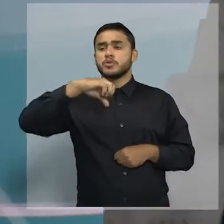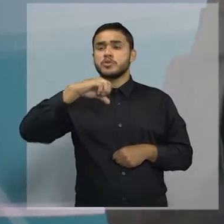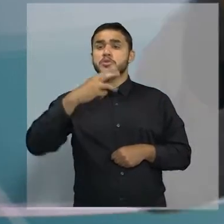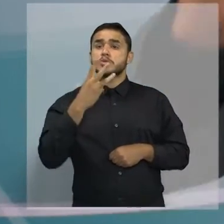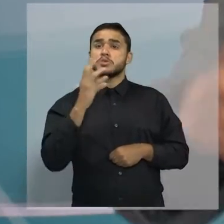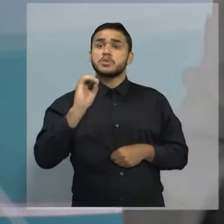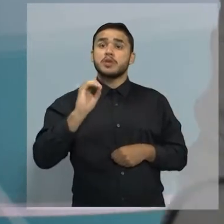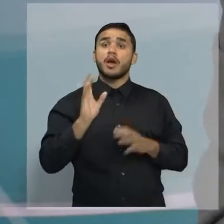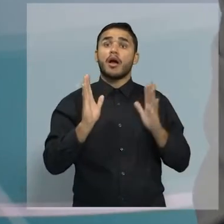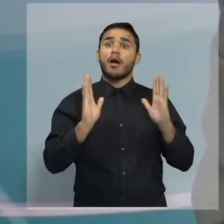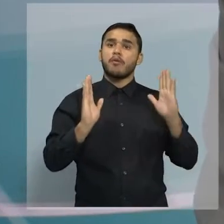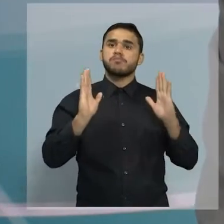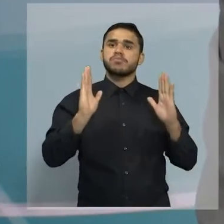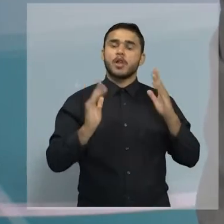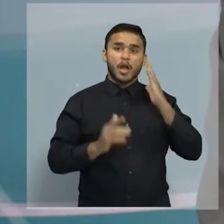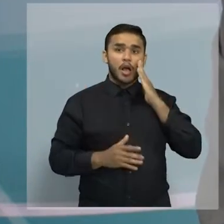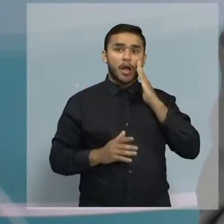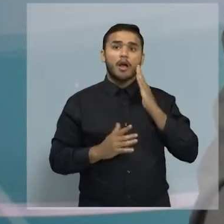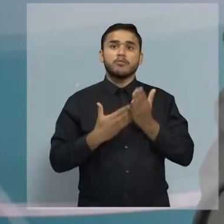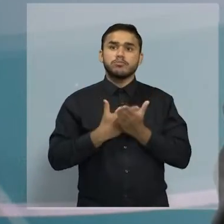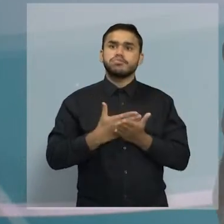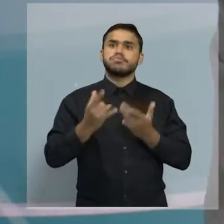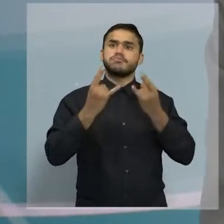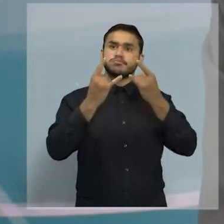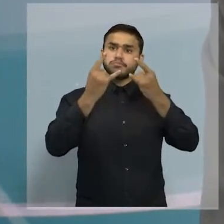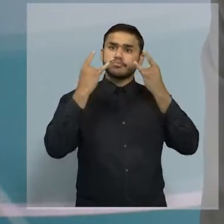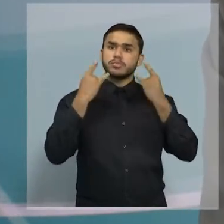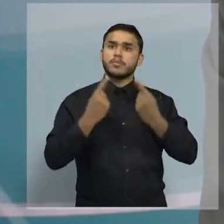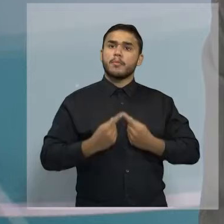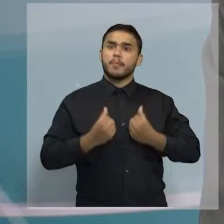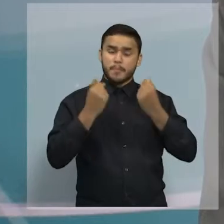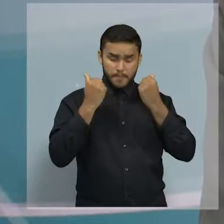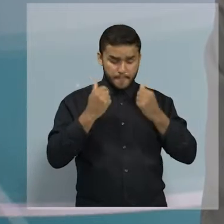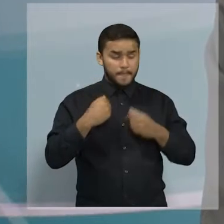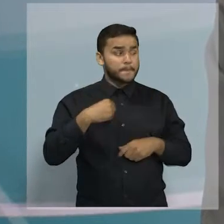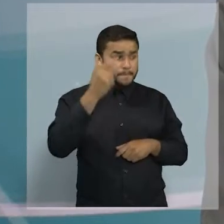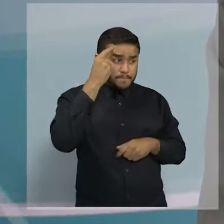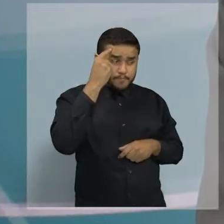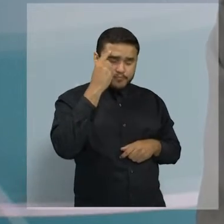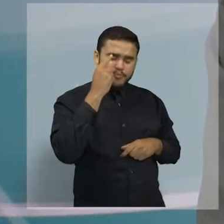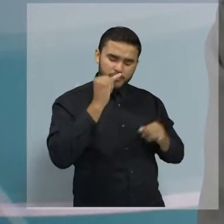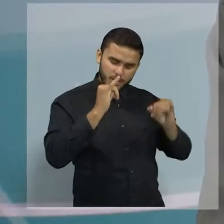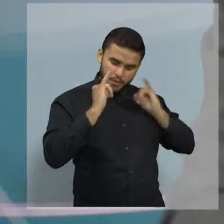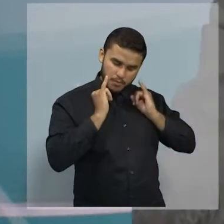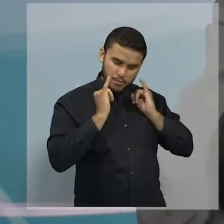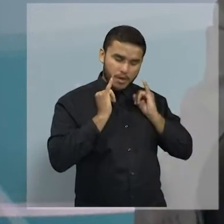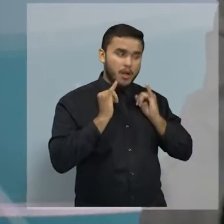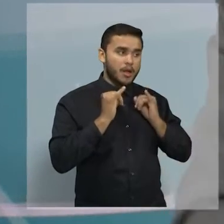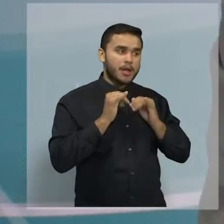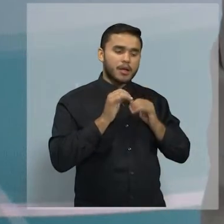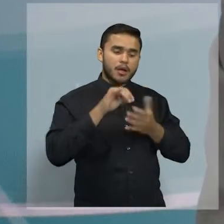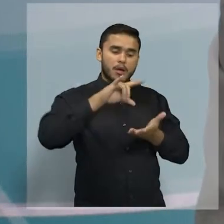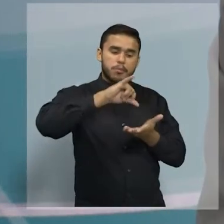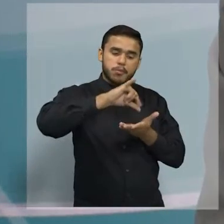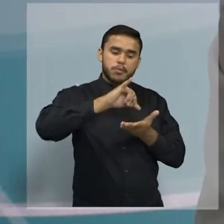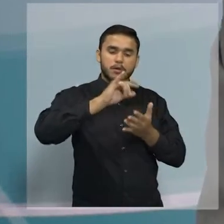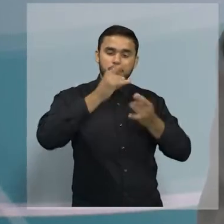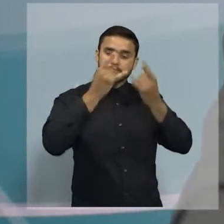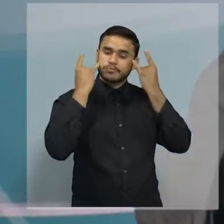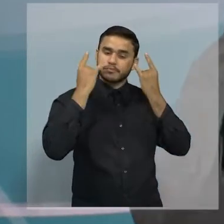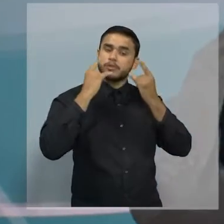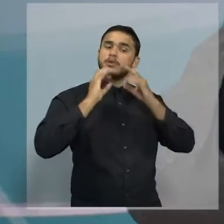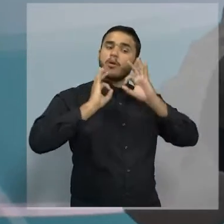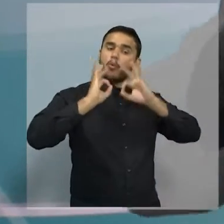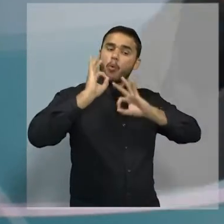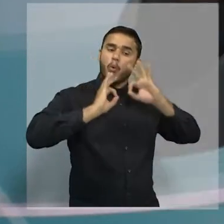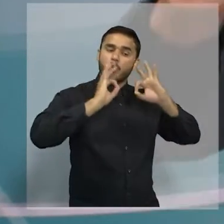insegurança enorme, né, para o funcionamento do capitalismo. E pensar uma boa previdência é pensar, na verdade, num capitalismo organizado, né? Ou seja, um capitalismo